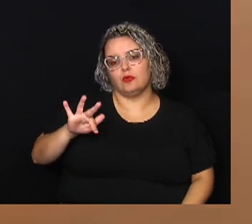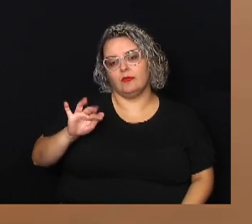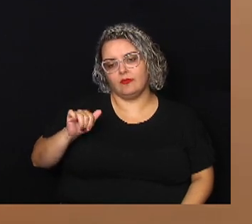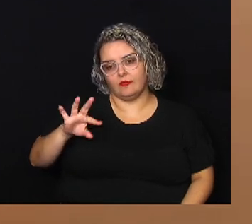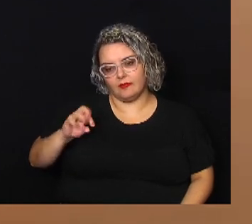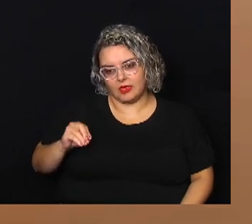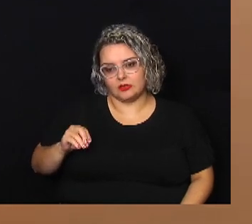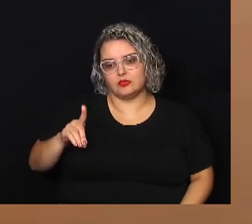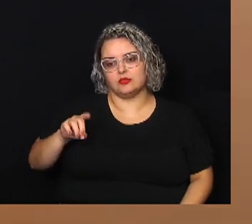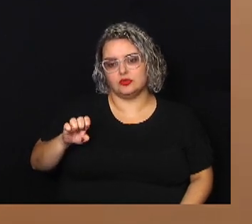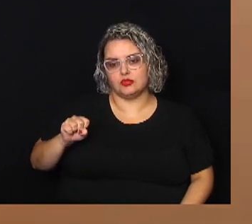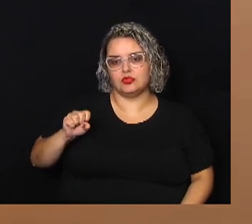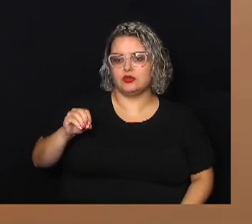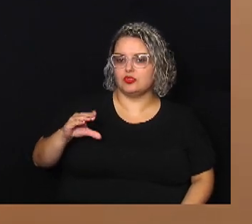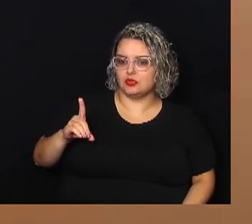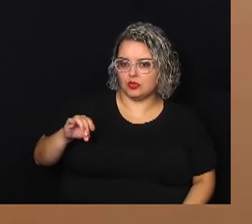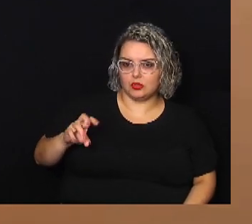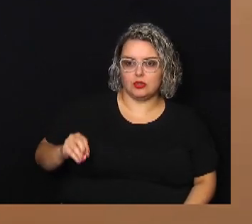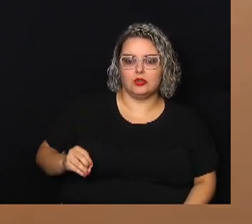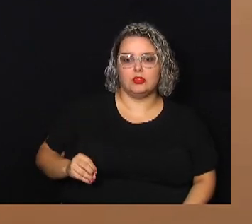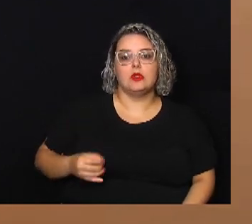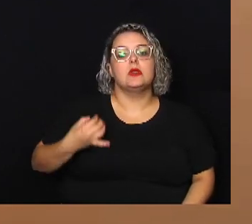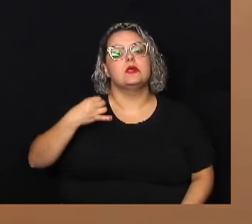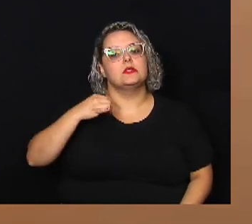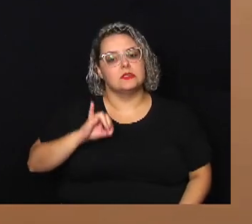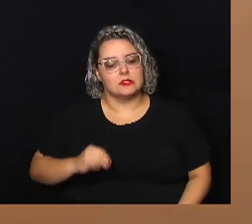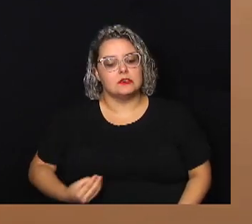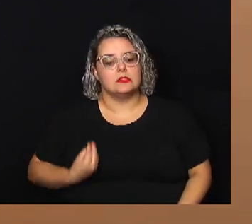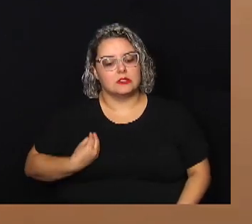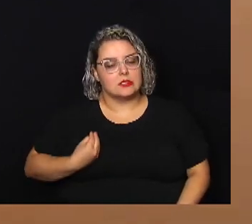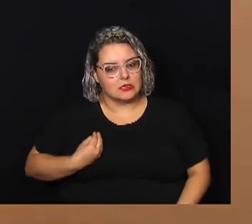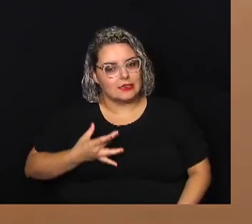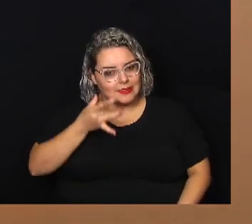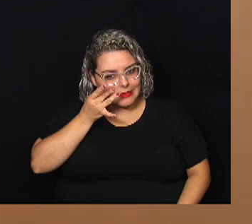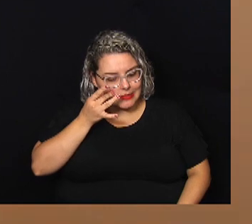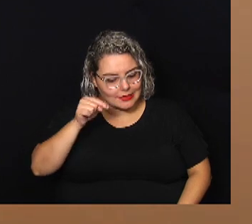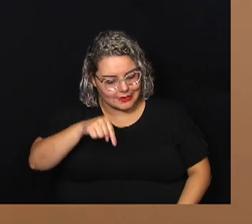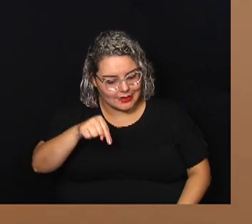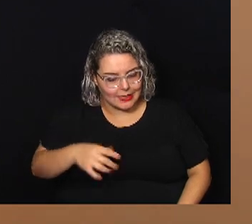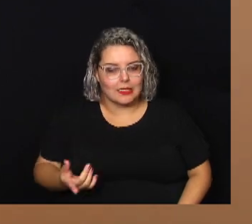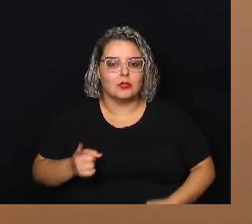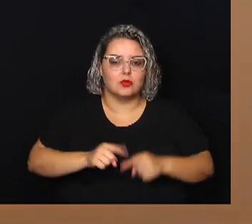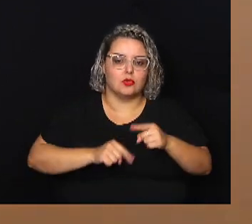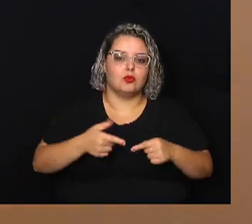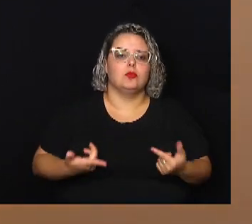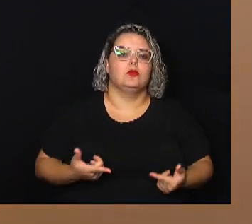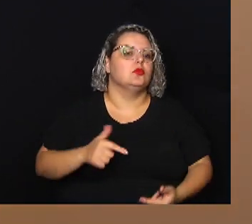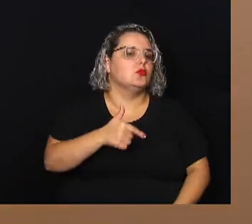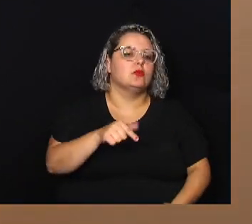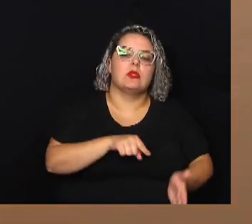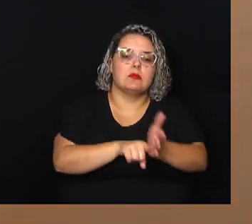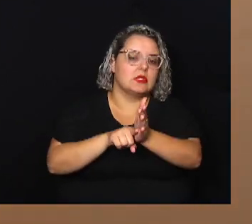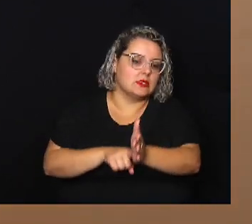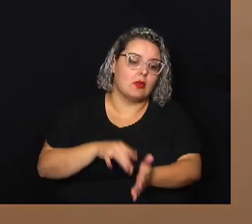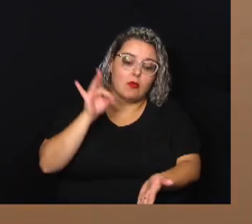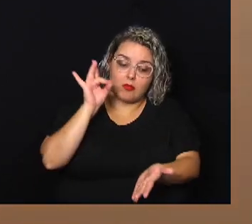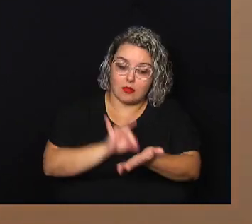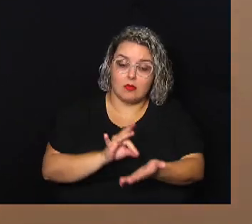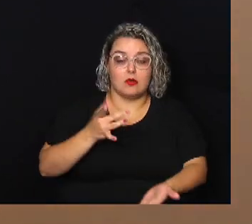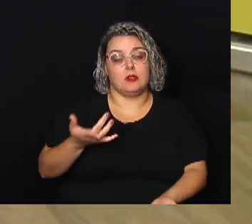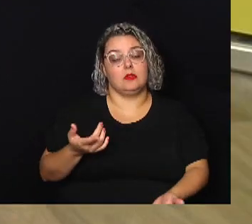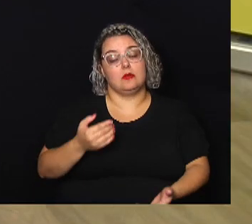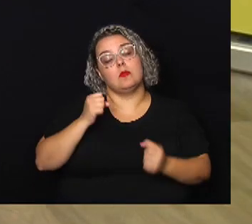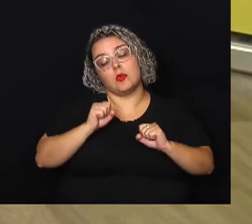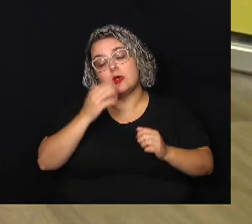presente em alguns cosméticos, é porque não existe nenhuma pesquisa profunda, verdadeira, que a gente possa realmente acreditar. E